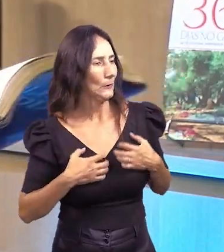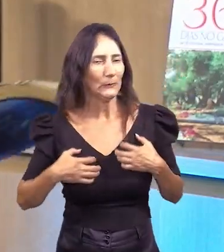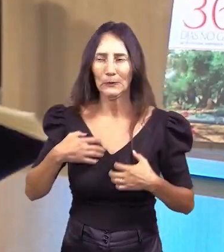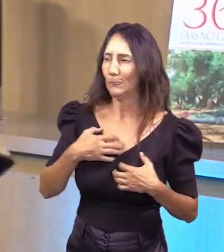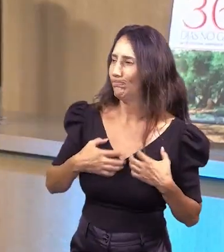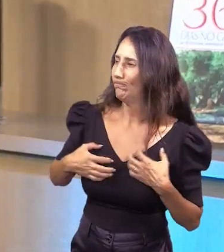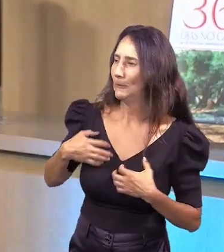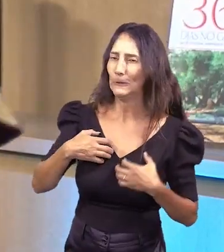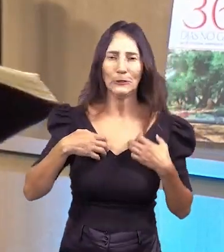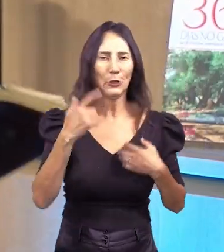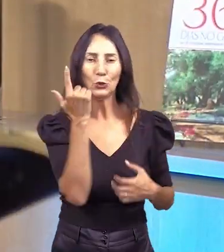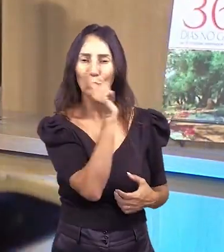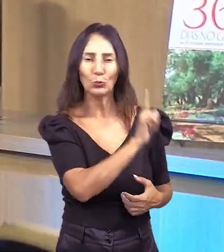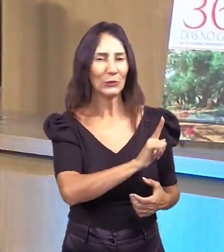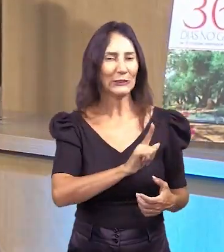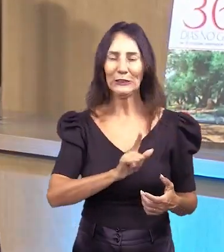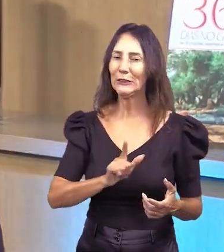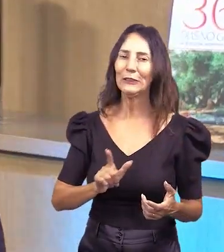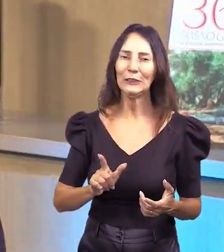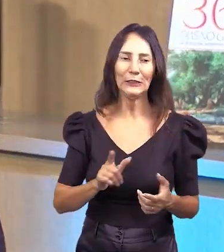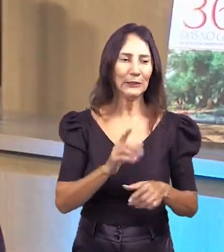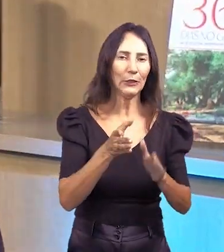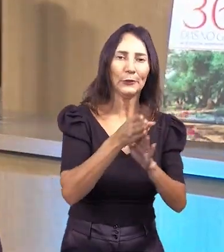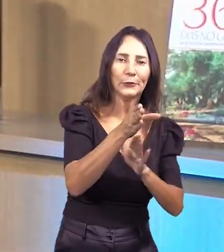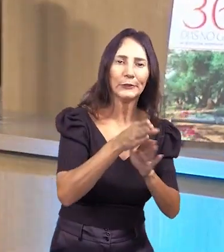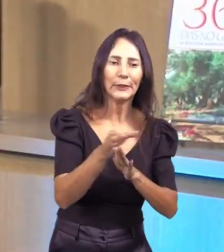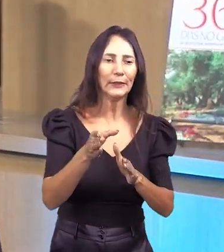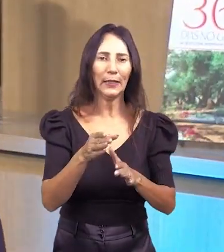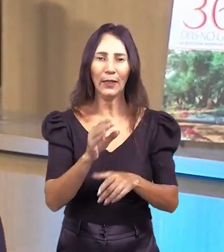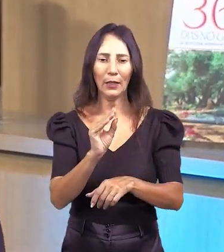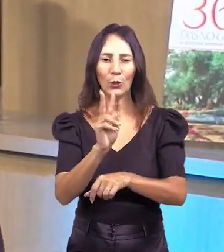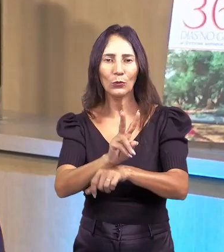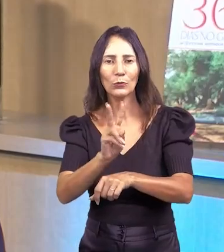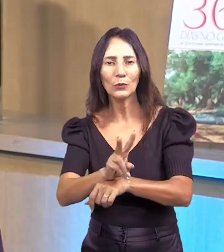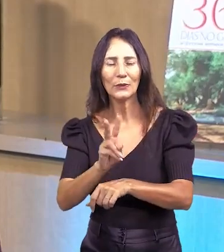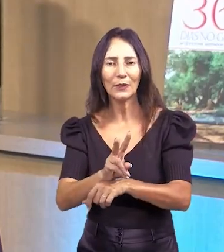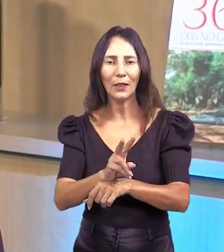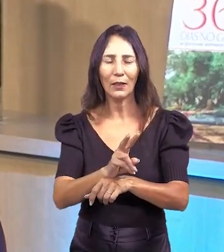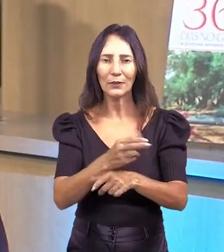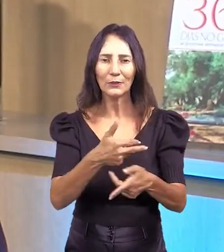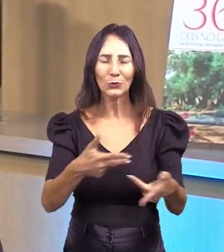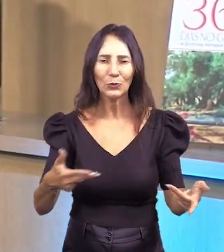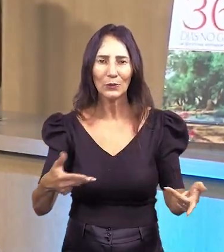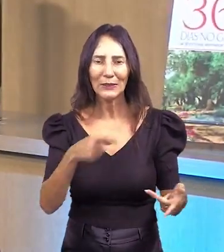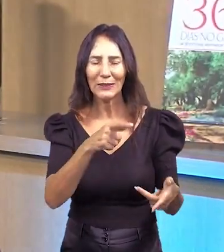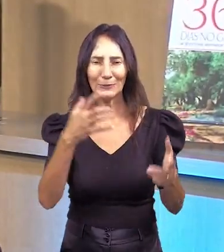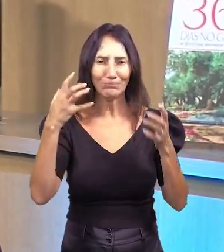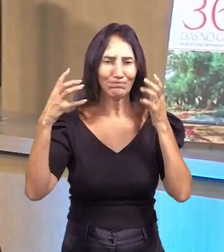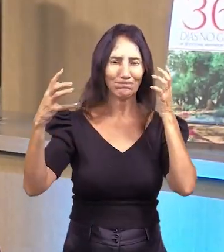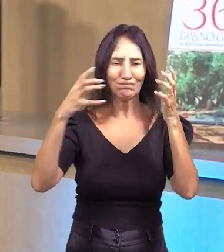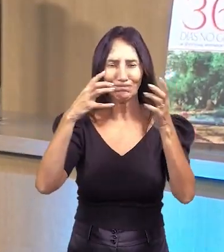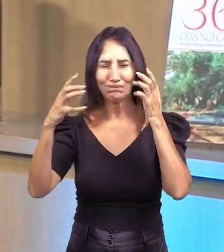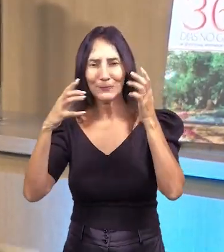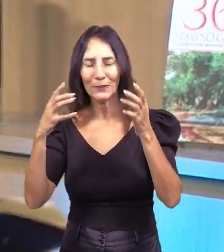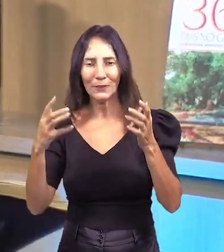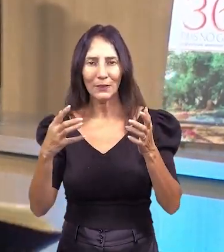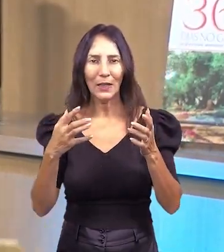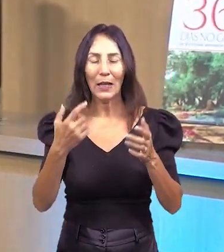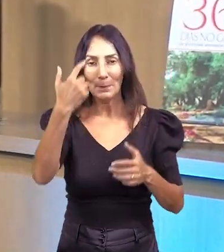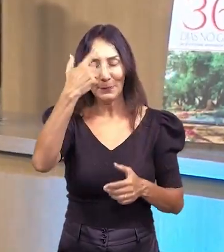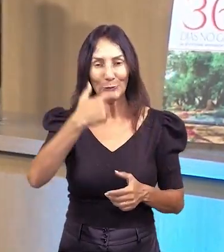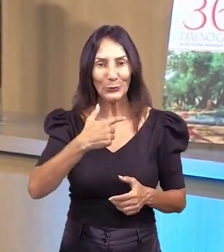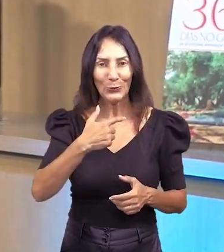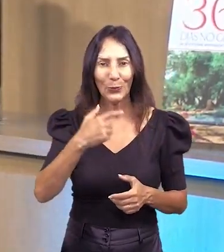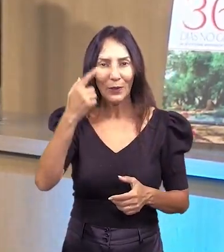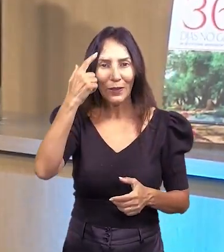conseguia governar, ele não conseguia dirigir sua família, ele ficou perturbado. Uma pessoa que não